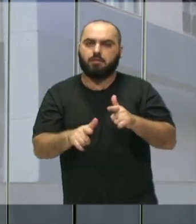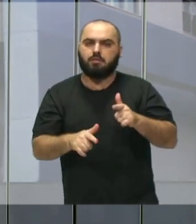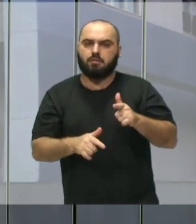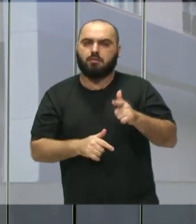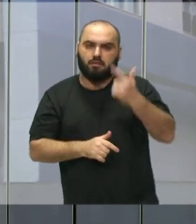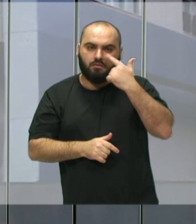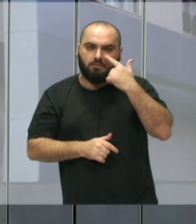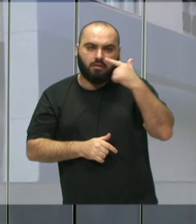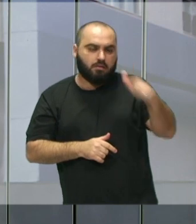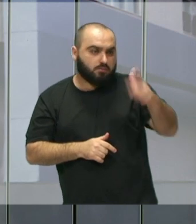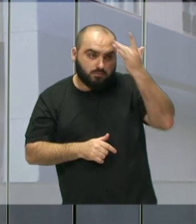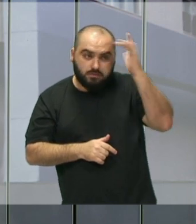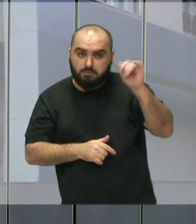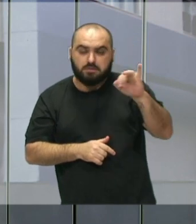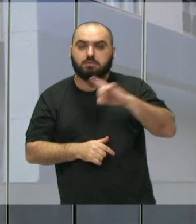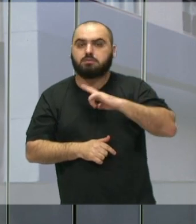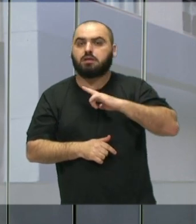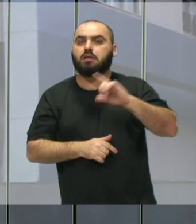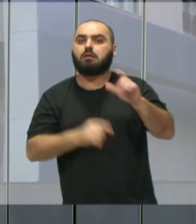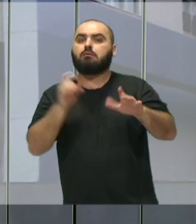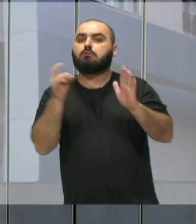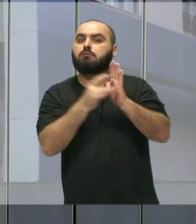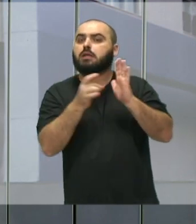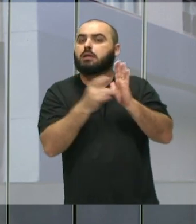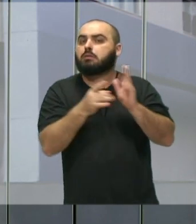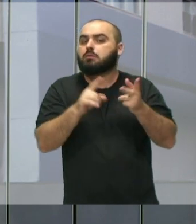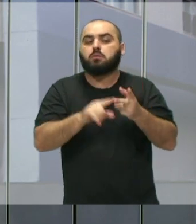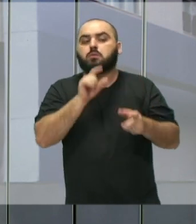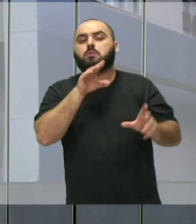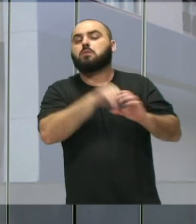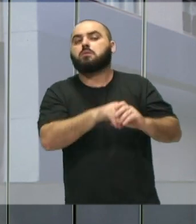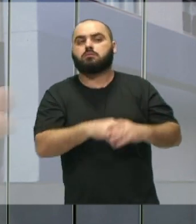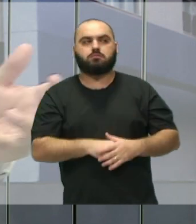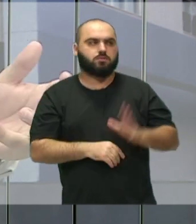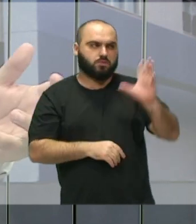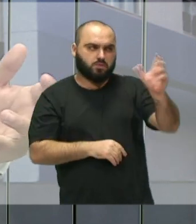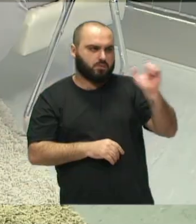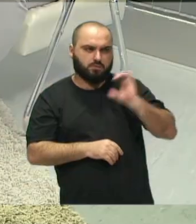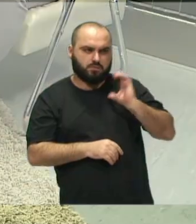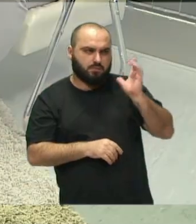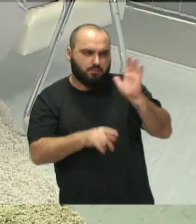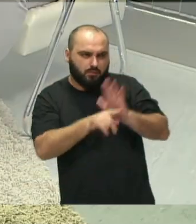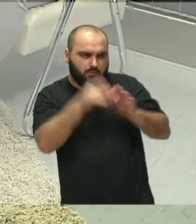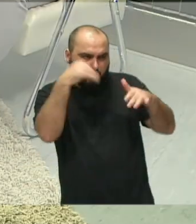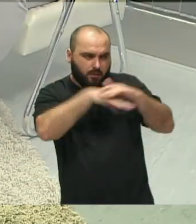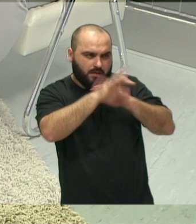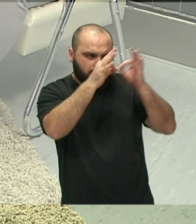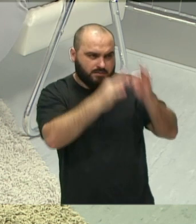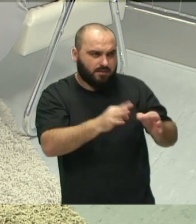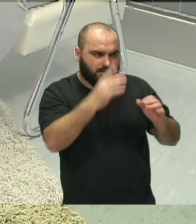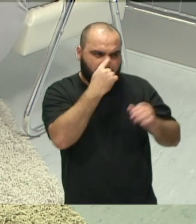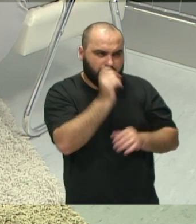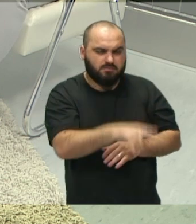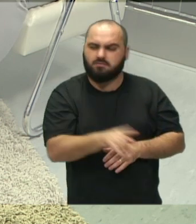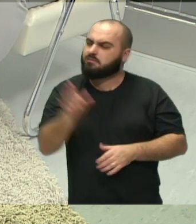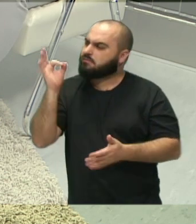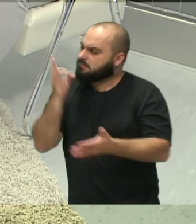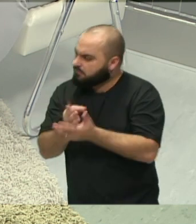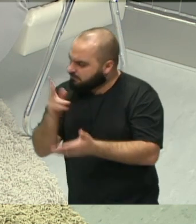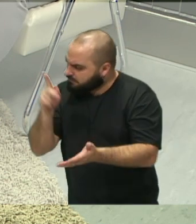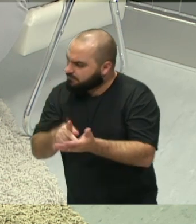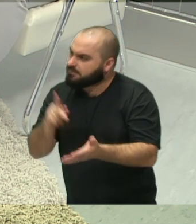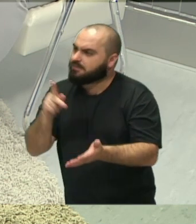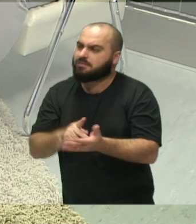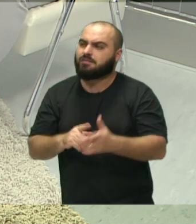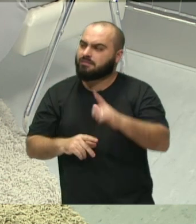de lixo sem saber se tem ali vidro, o que pode ter lá dentro. Então, nem todo morador acondiciona corretamente seu lixo também, né? Exato, então nós também